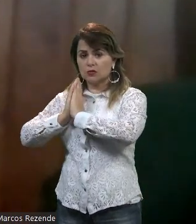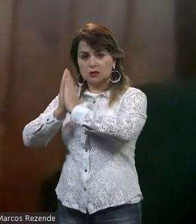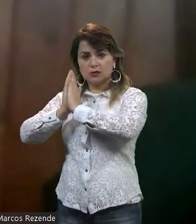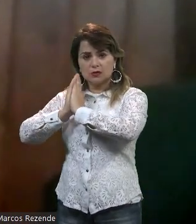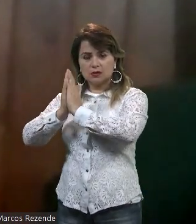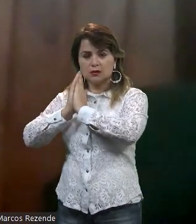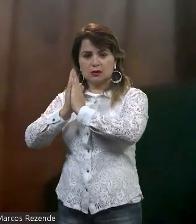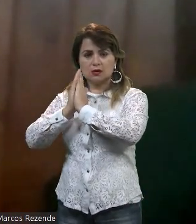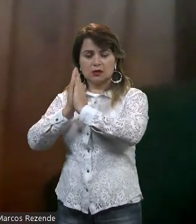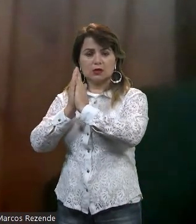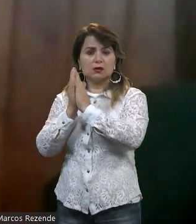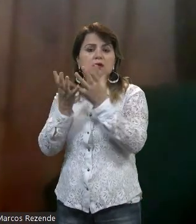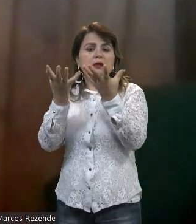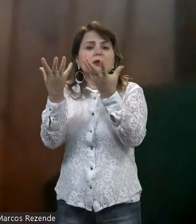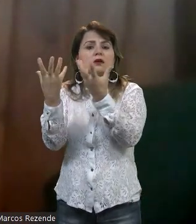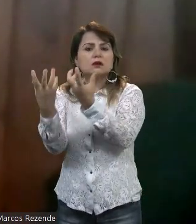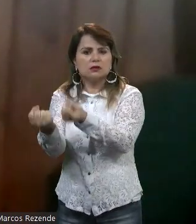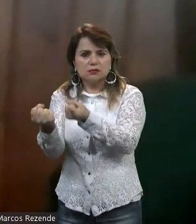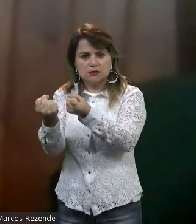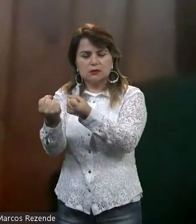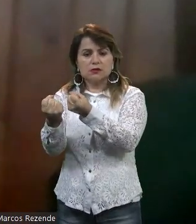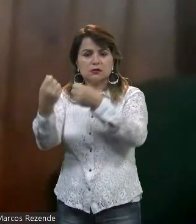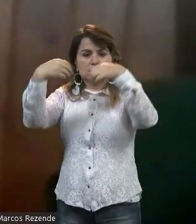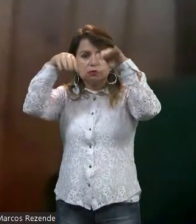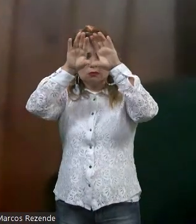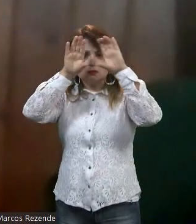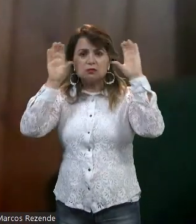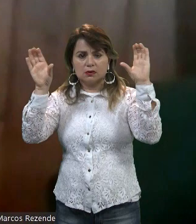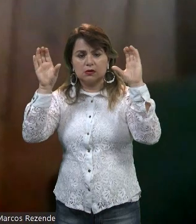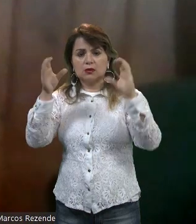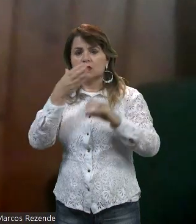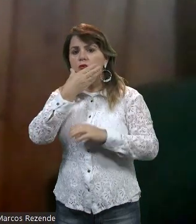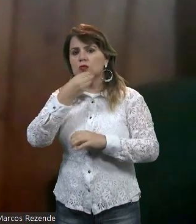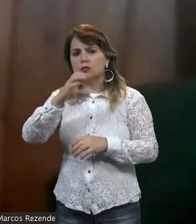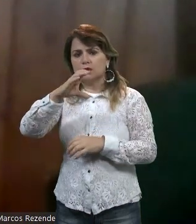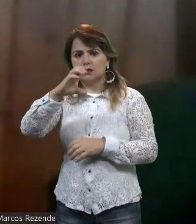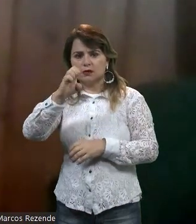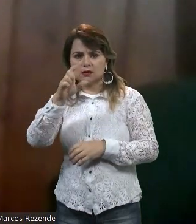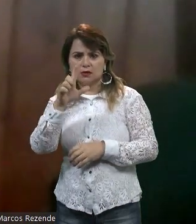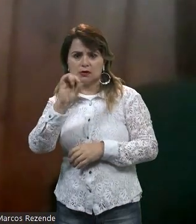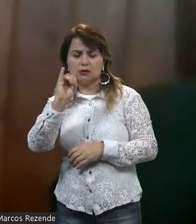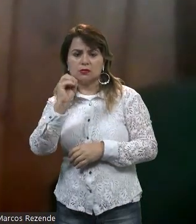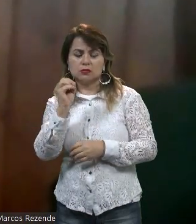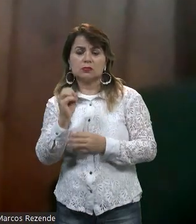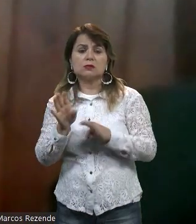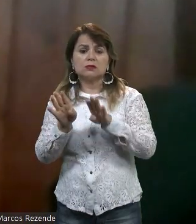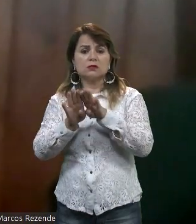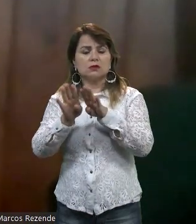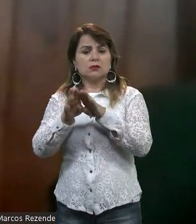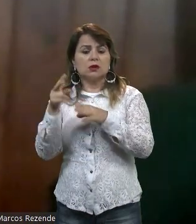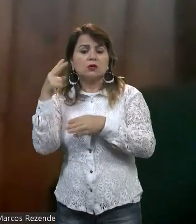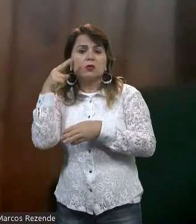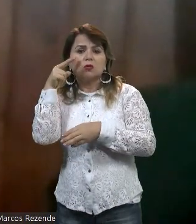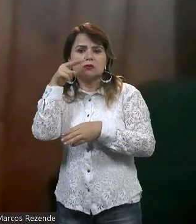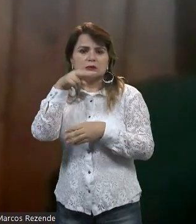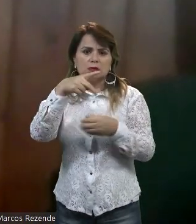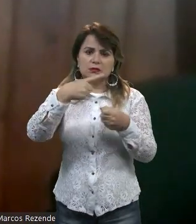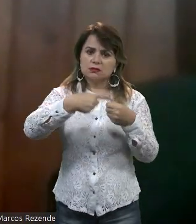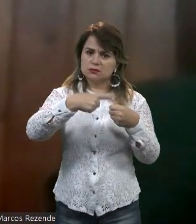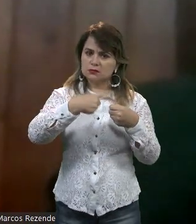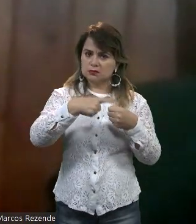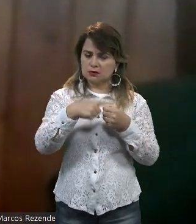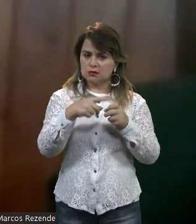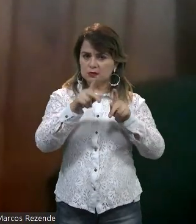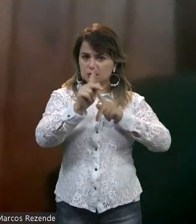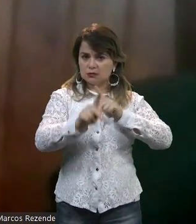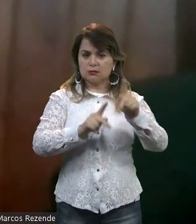acolher sempre o Célio, aonde estiver, que ele esteja também olhando pela nossa cidade, pelo nosso povo, pela